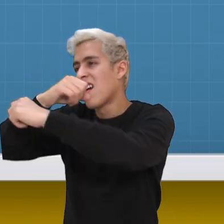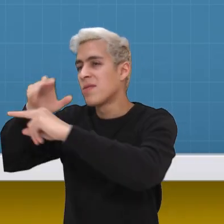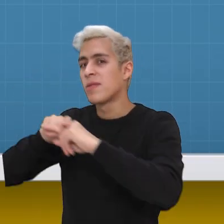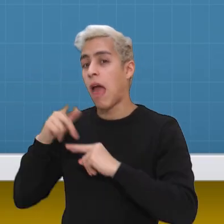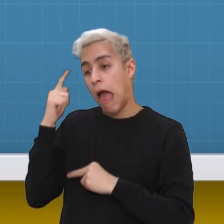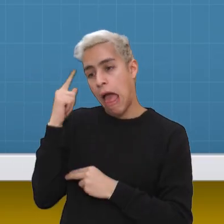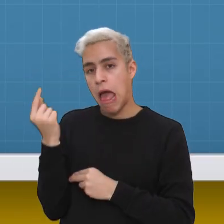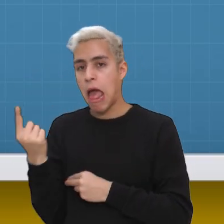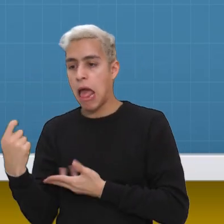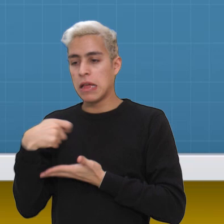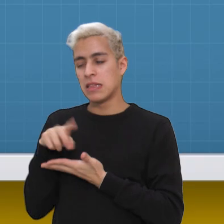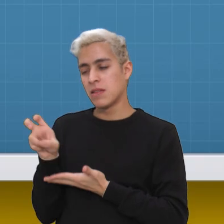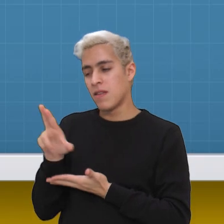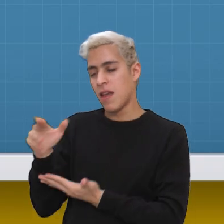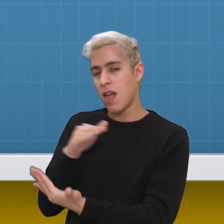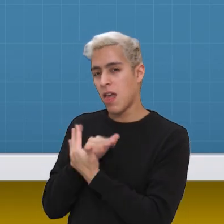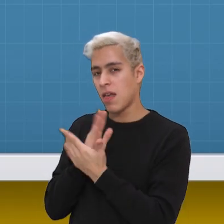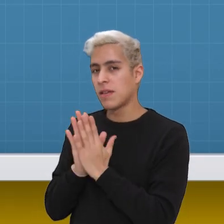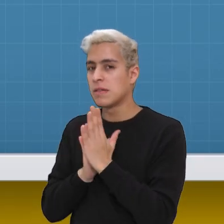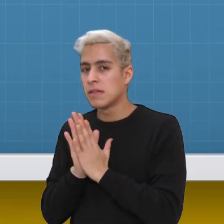10?